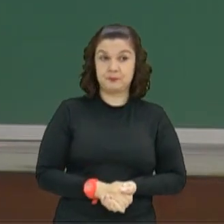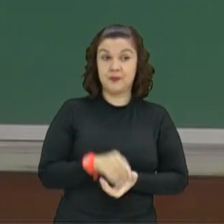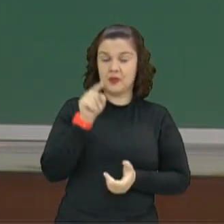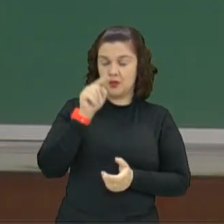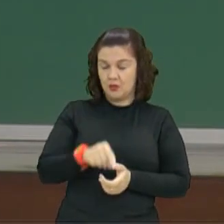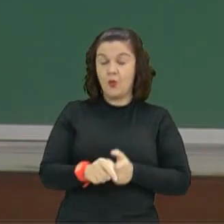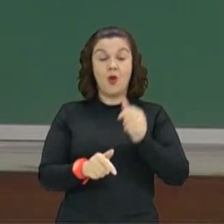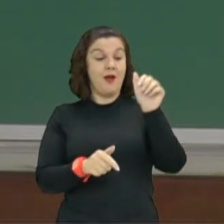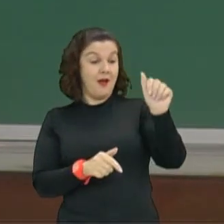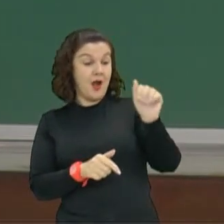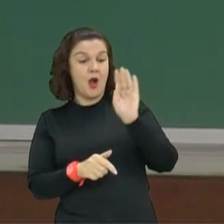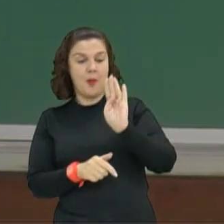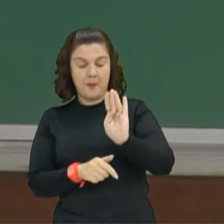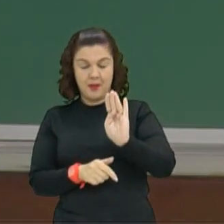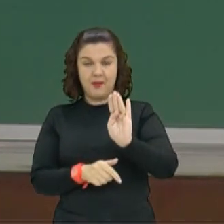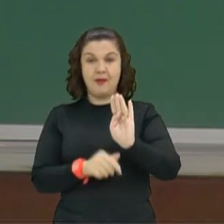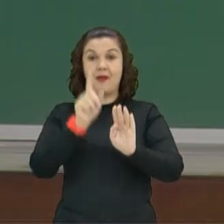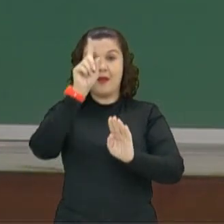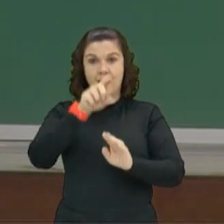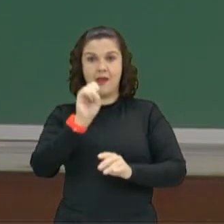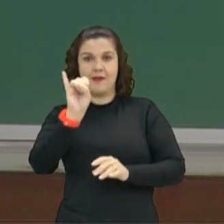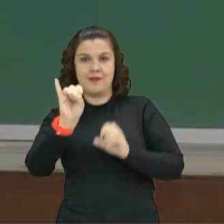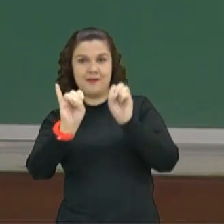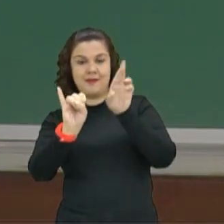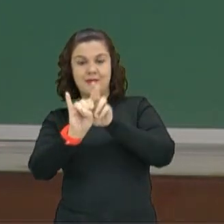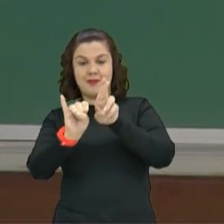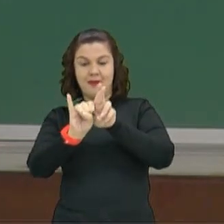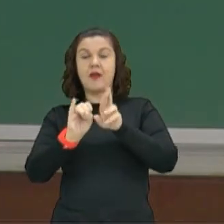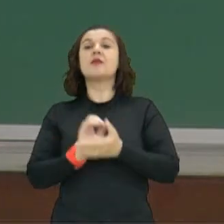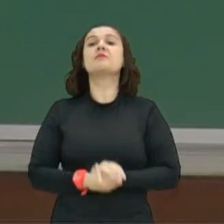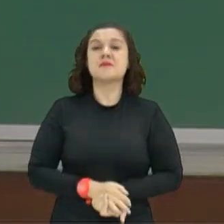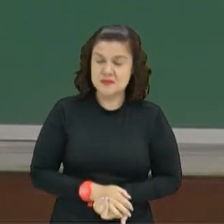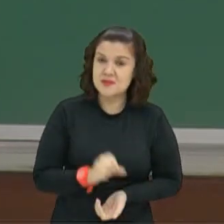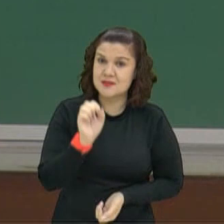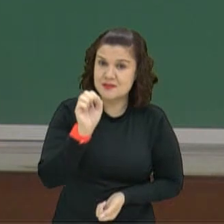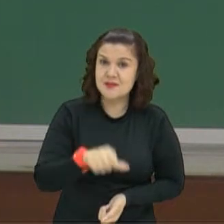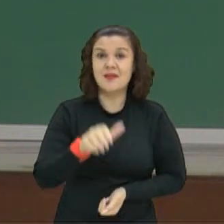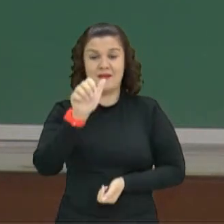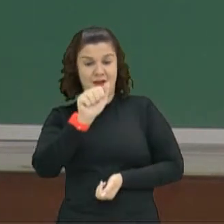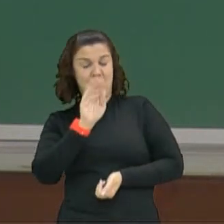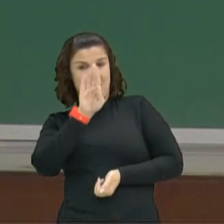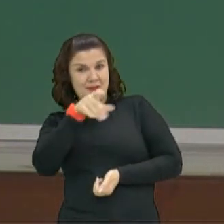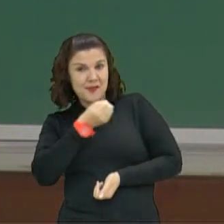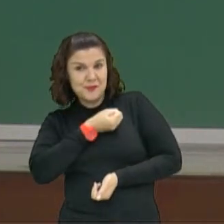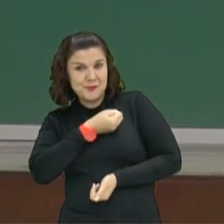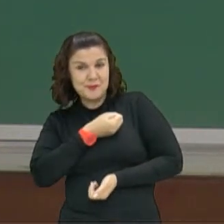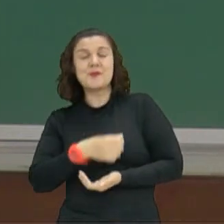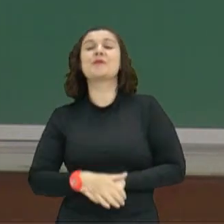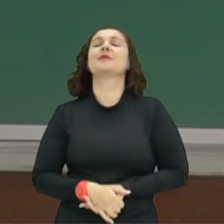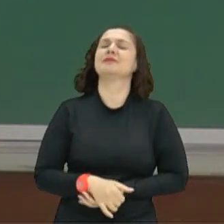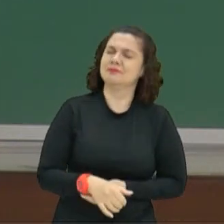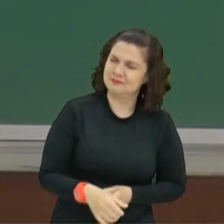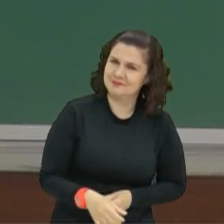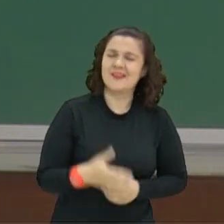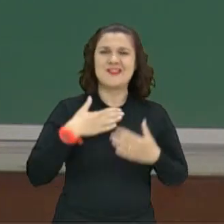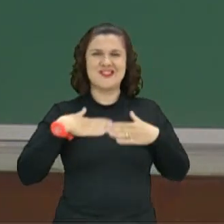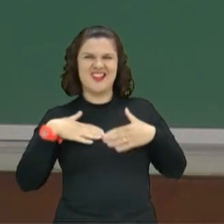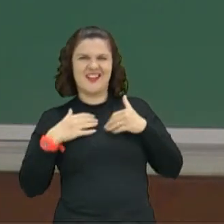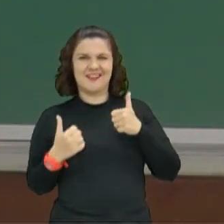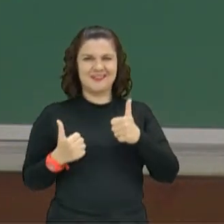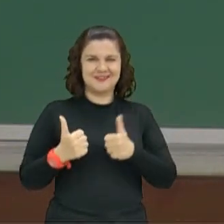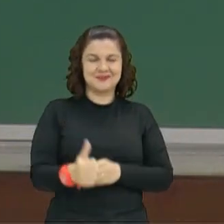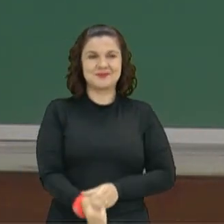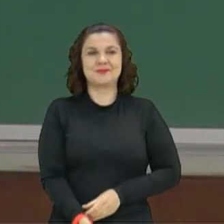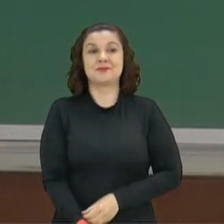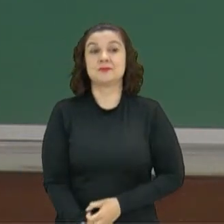A e B pertencem ao conjunto dos reais. A e B são números, meus amigos. Tranquilo, né?